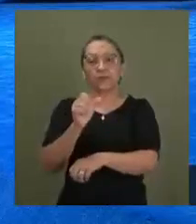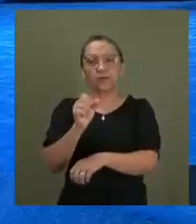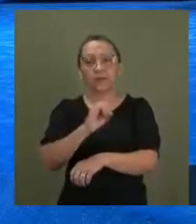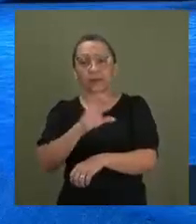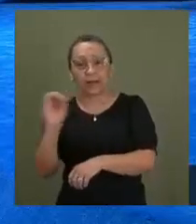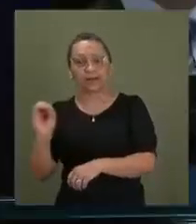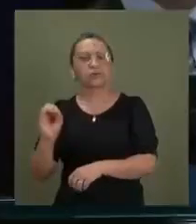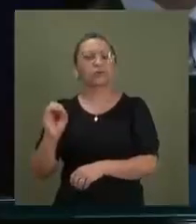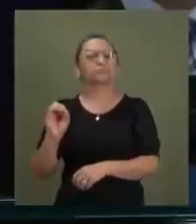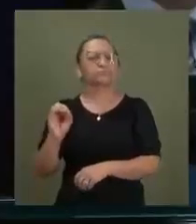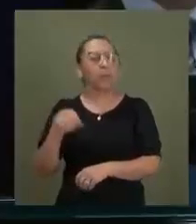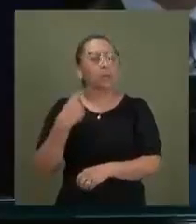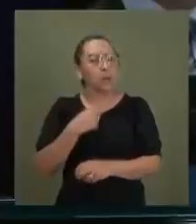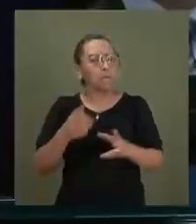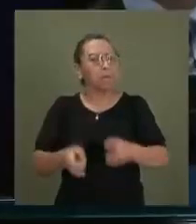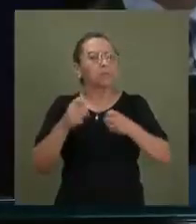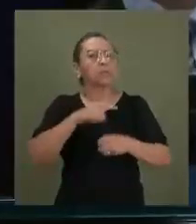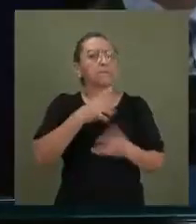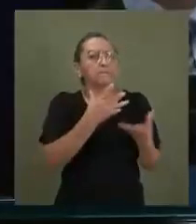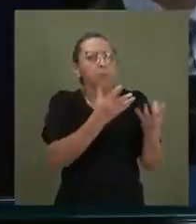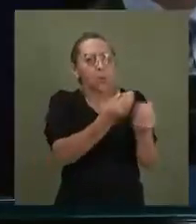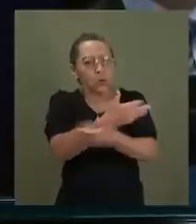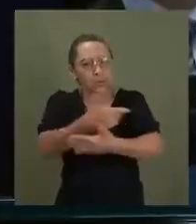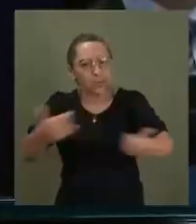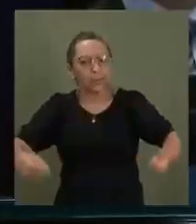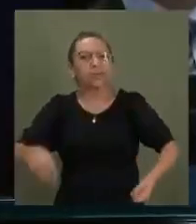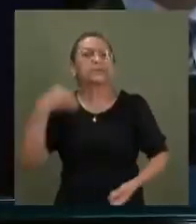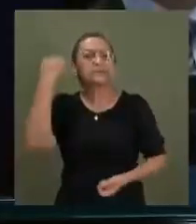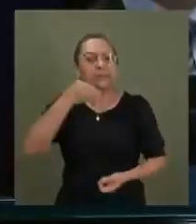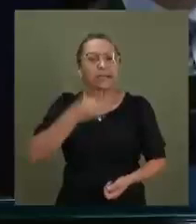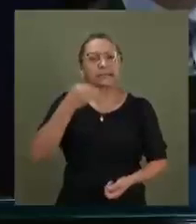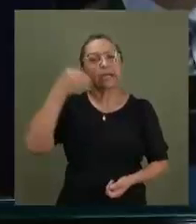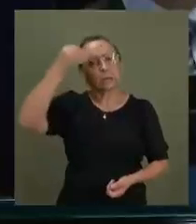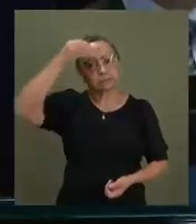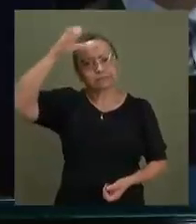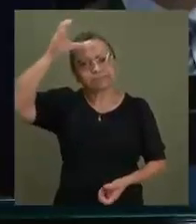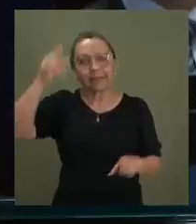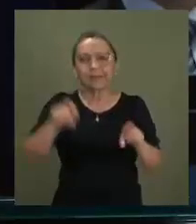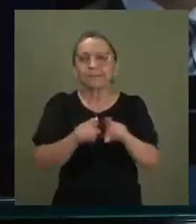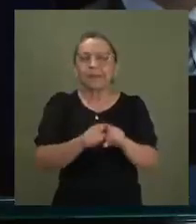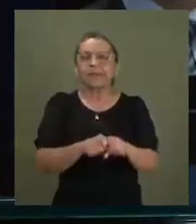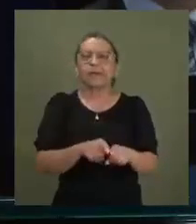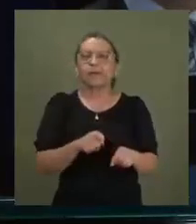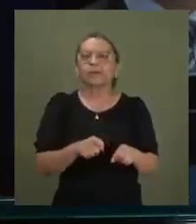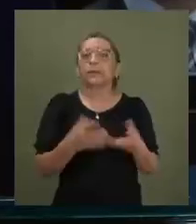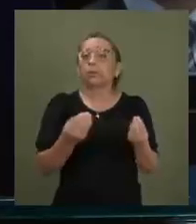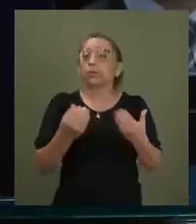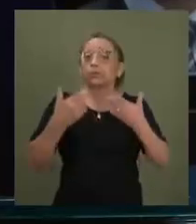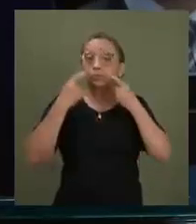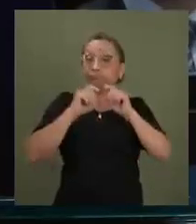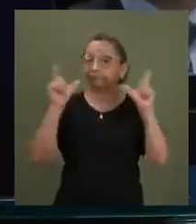gente percebe que o senhor tem um vasto material, conhece bem, está muito entusiasmado